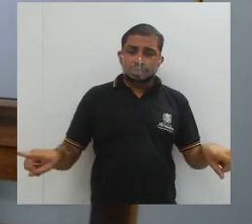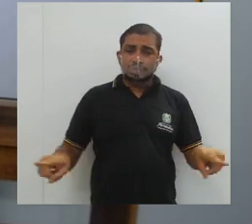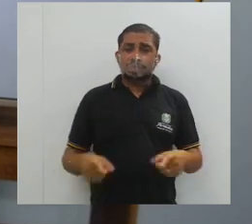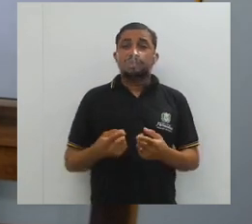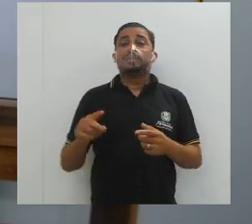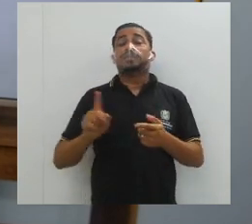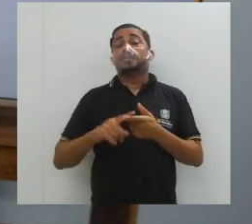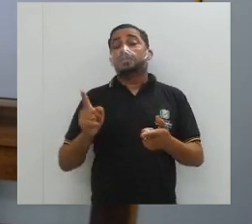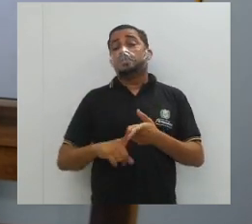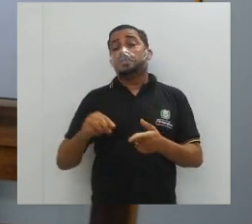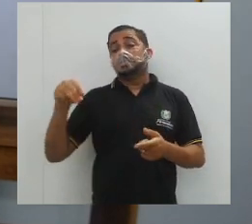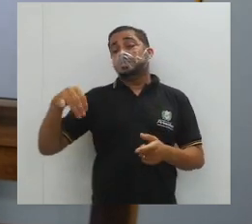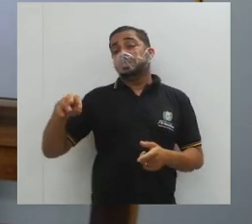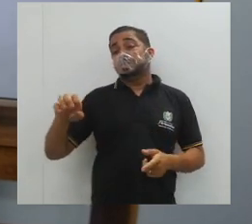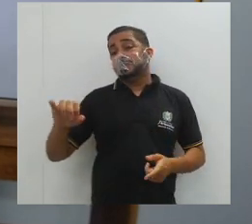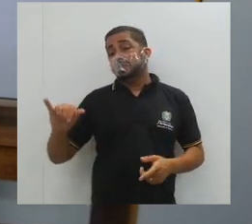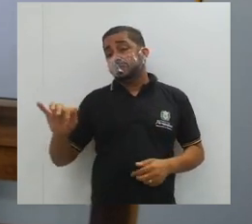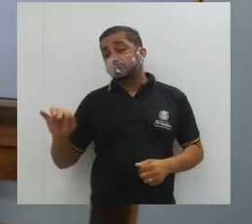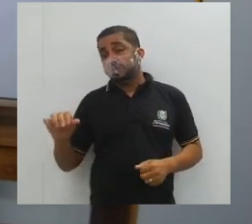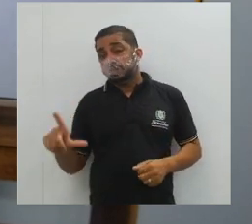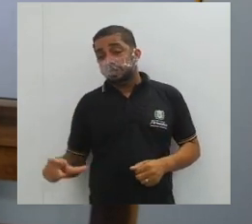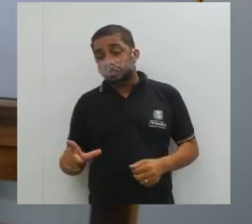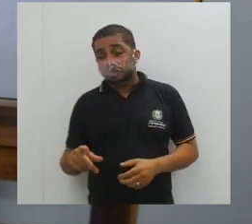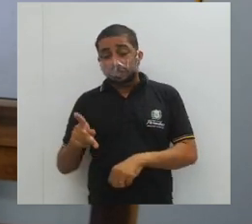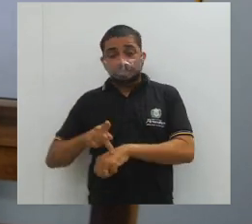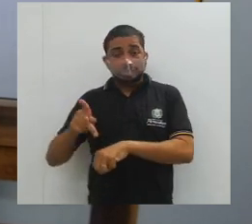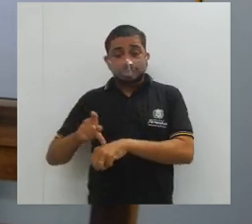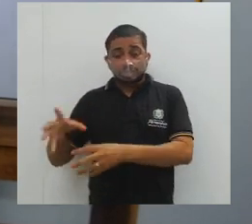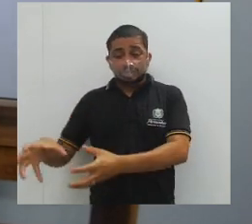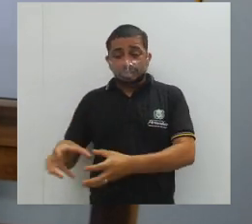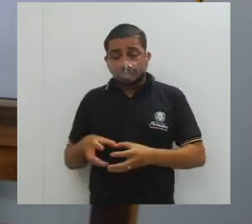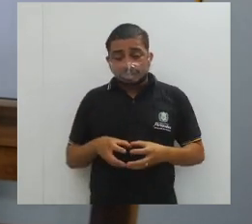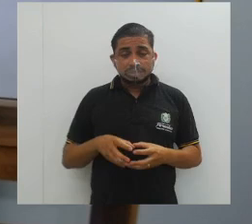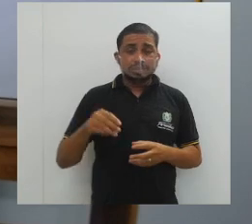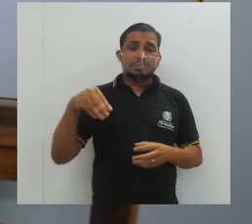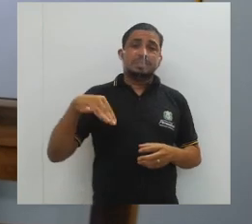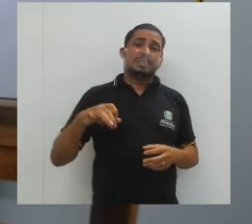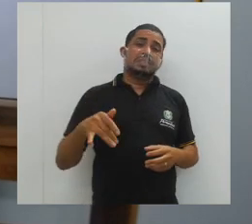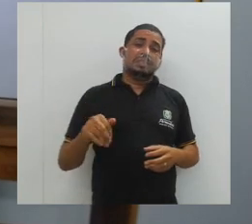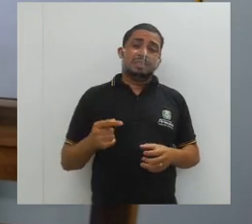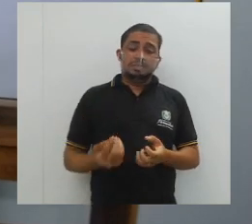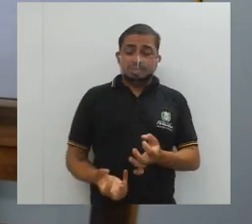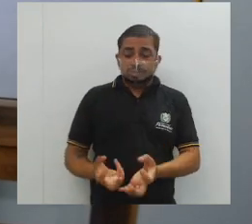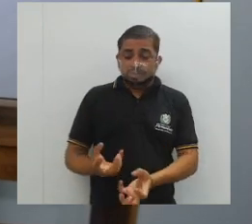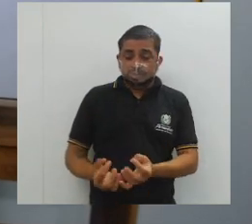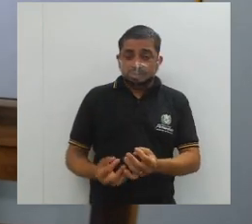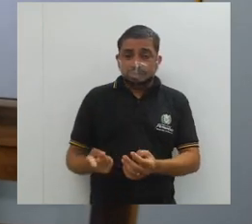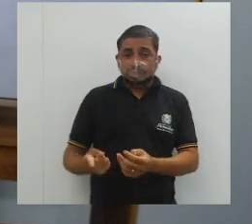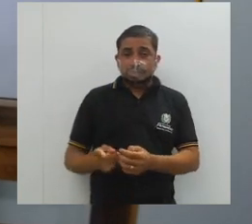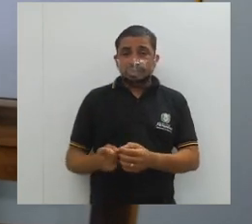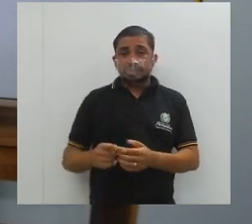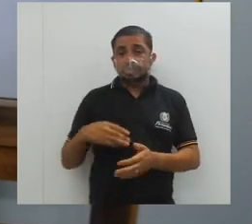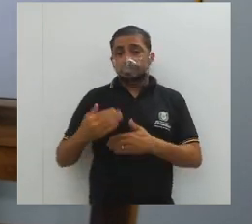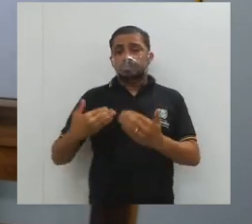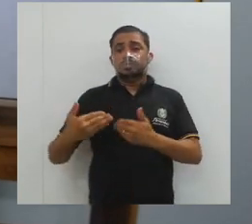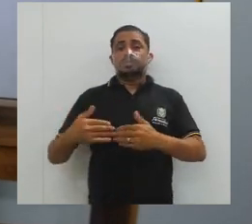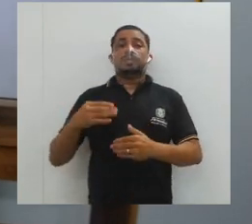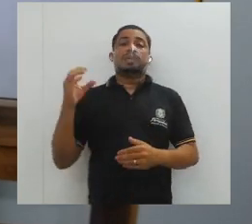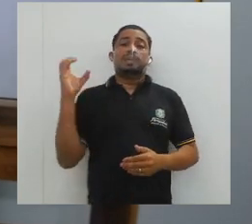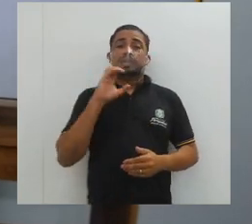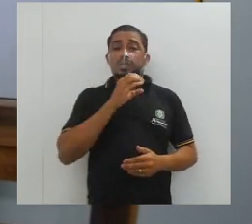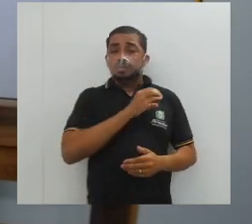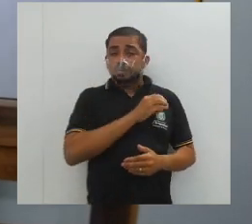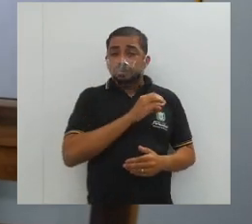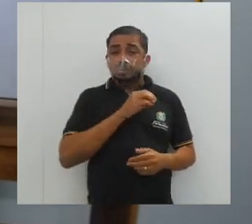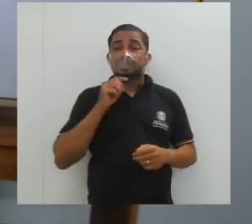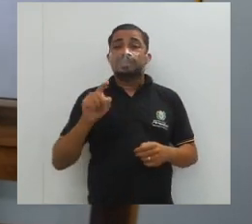existe o carvão mineral, que é uma pedra retirada de minas. Quando você aquece aquela pedra, ela gera muito calor.